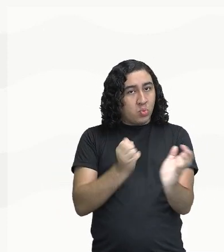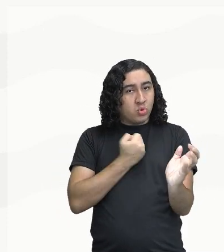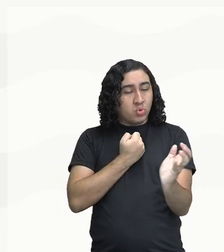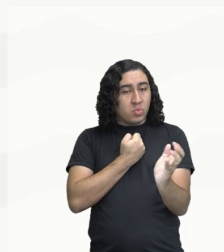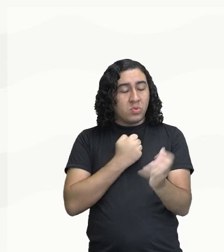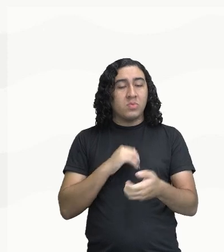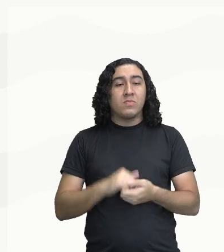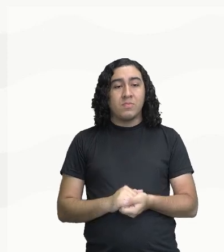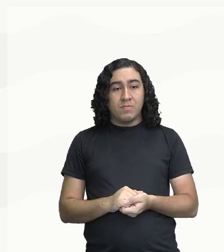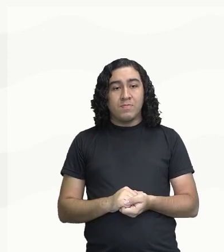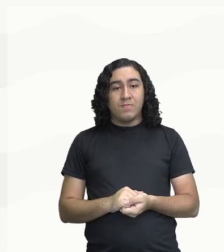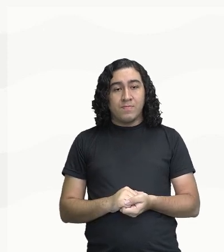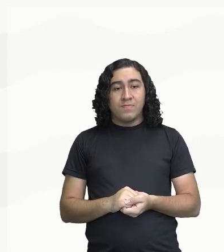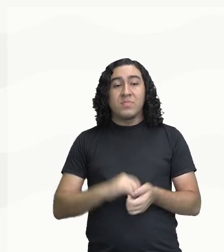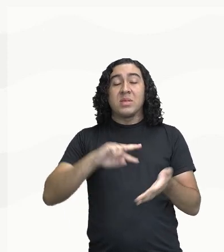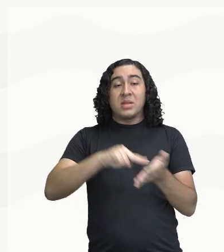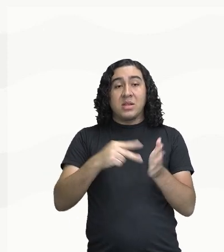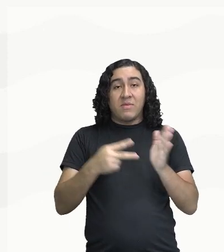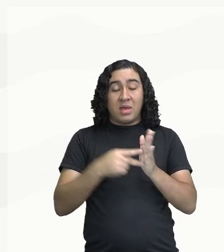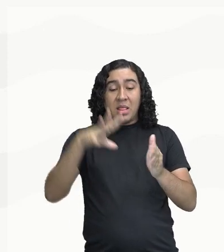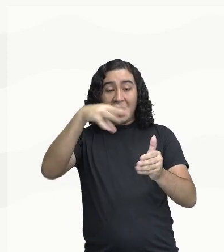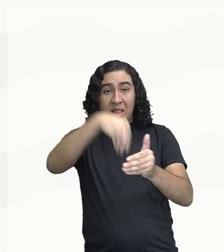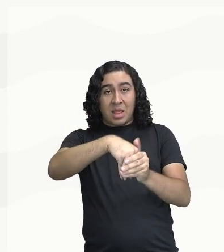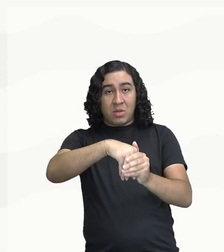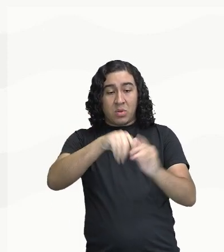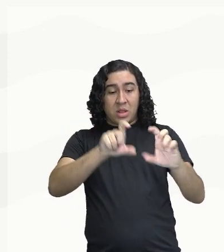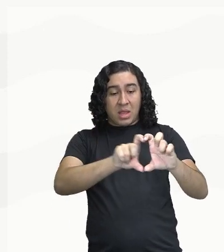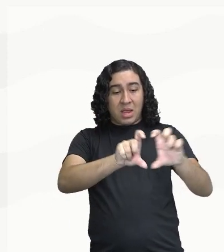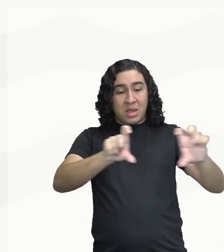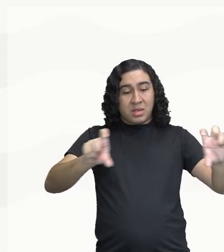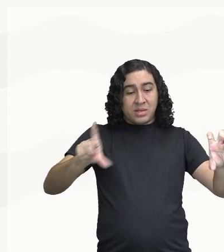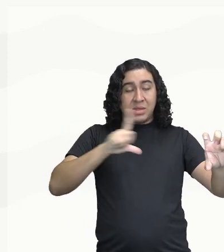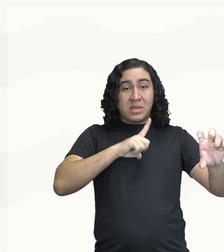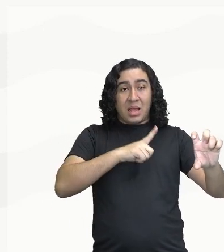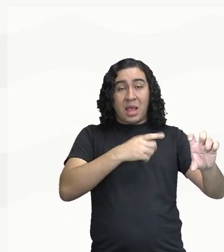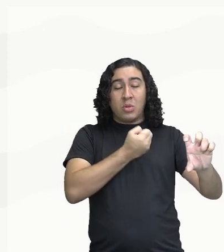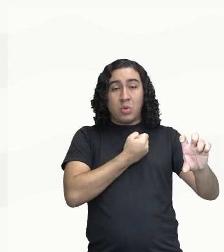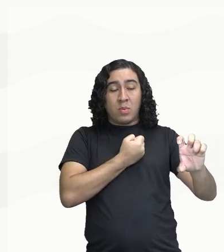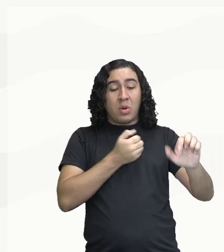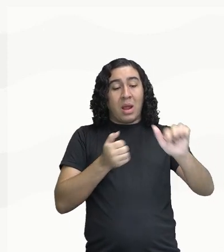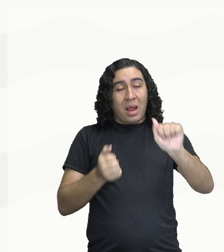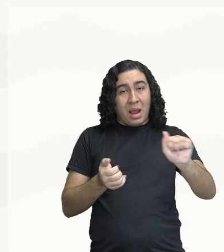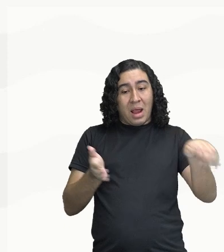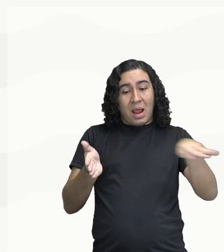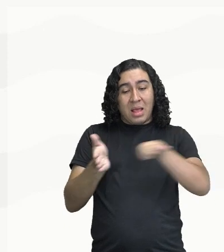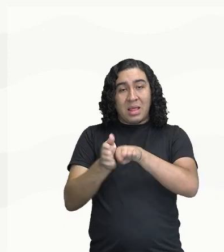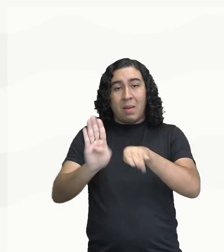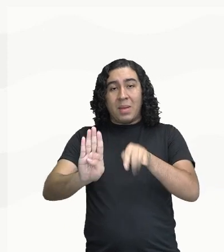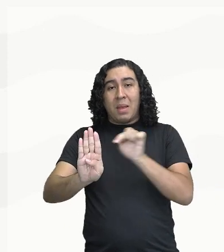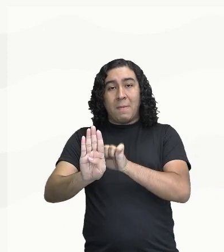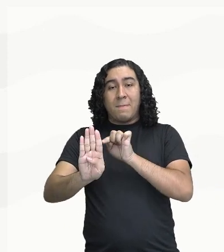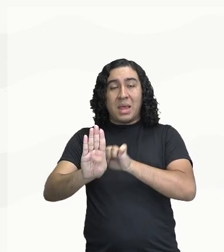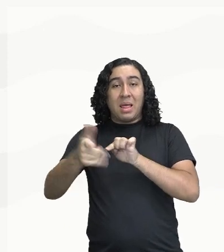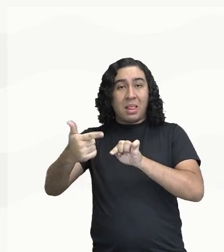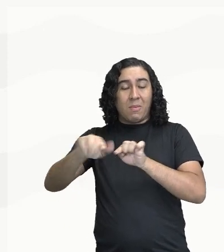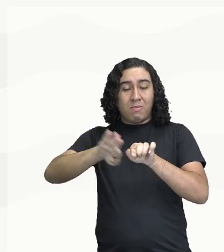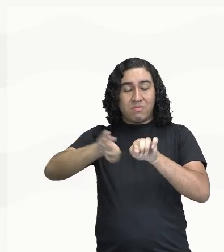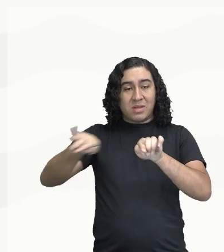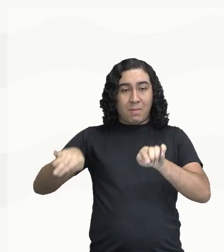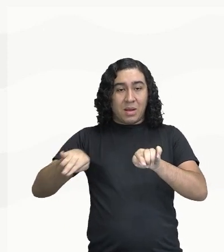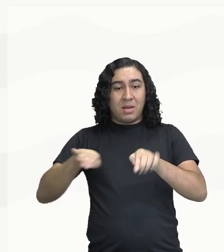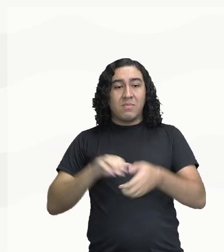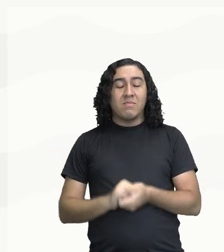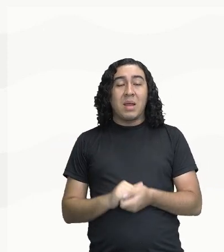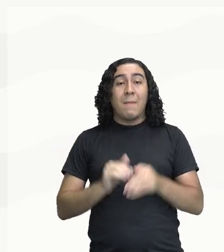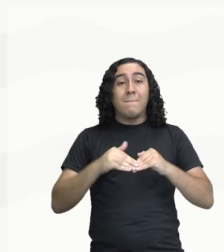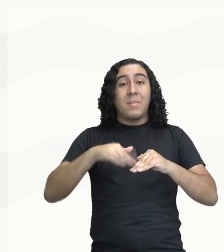ali pertence aos números reais, sendo que esse valor é maior ou igual a A